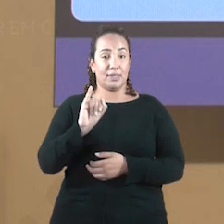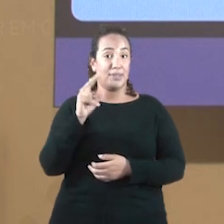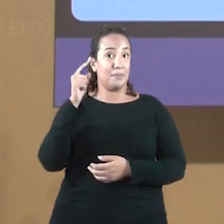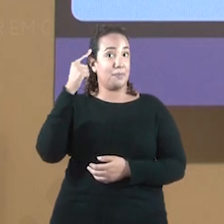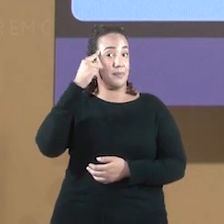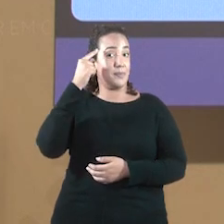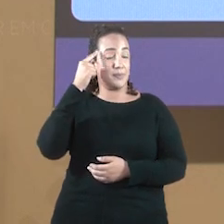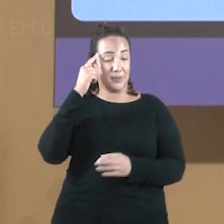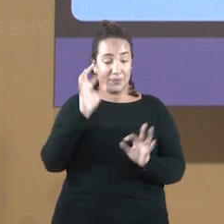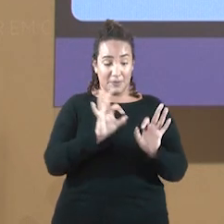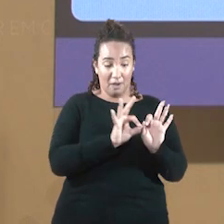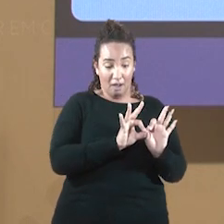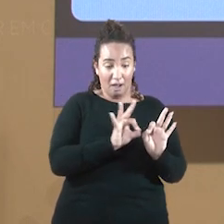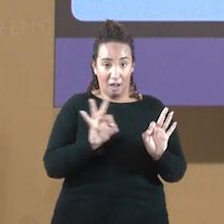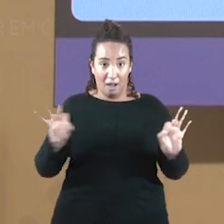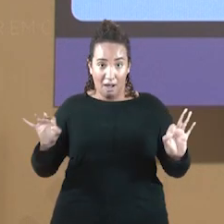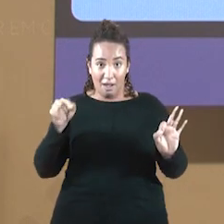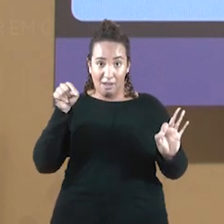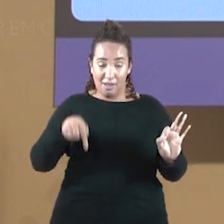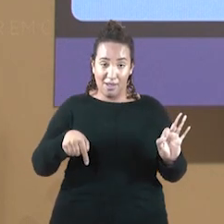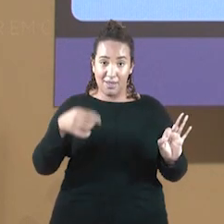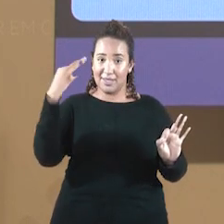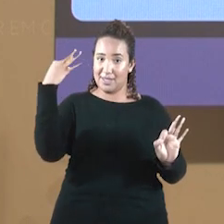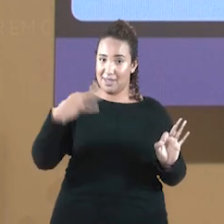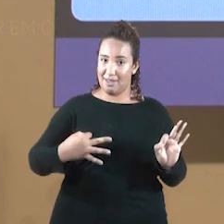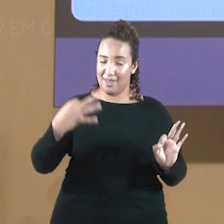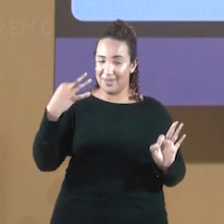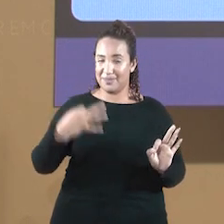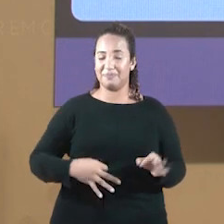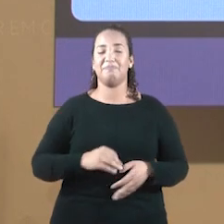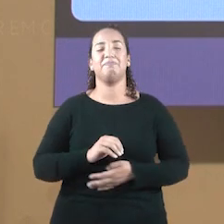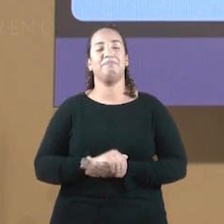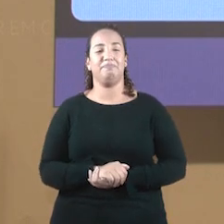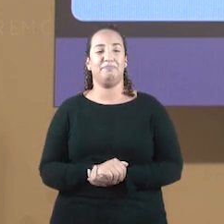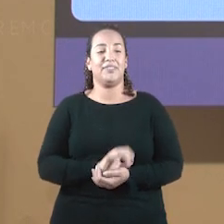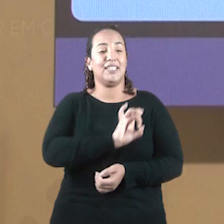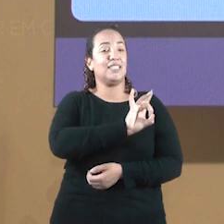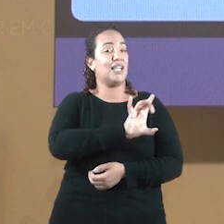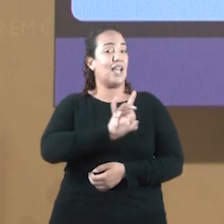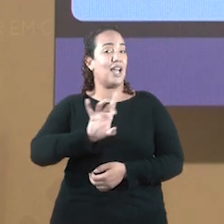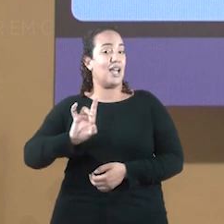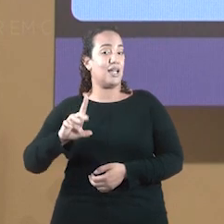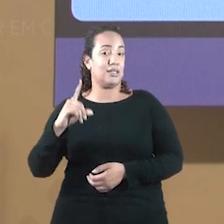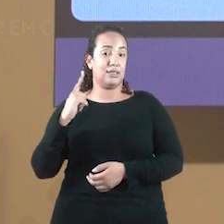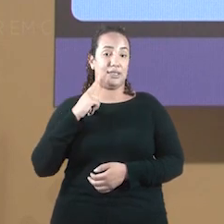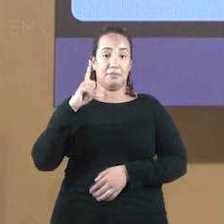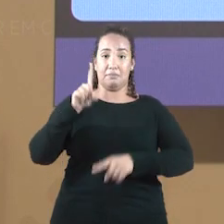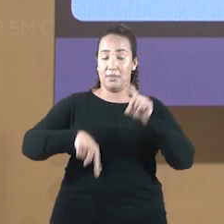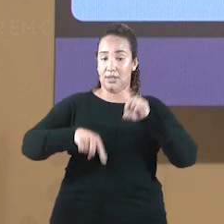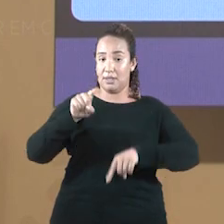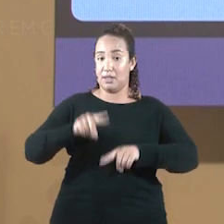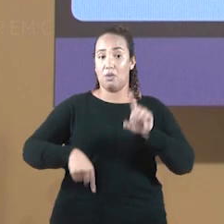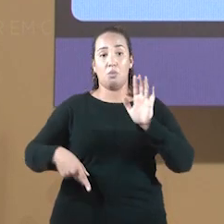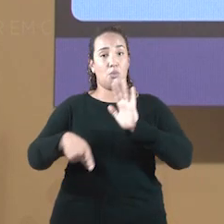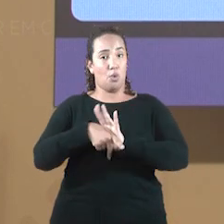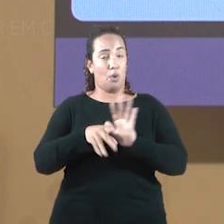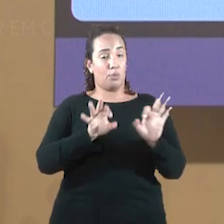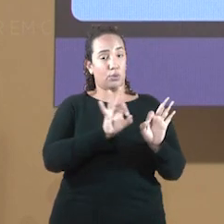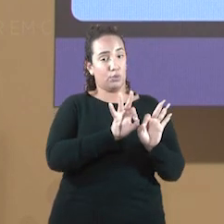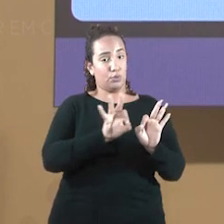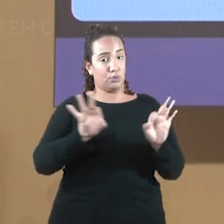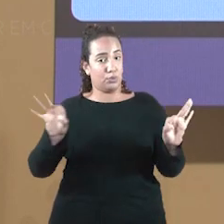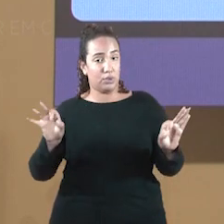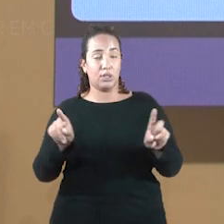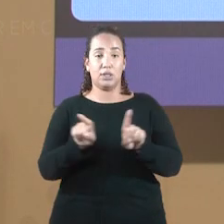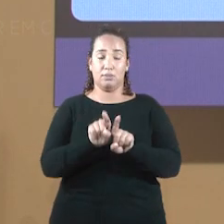em comprimento, você acertou. Cada grandeza possui seus instrumentos de medida e